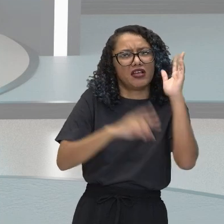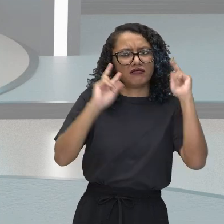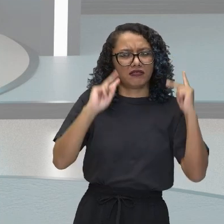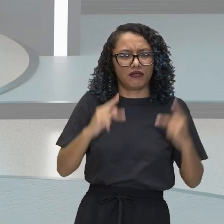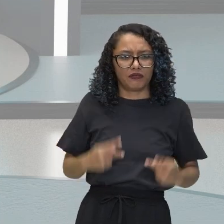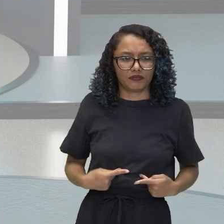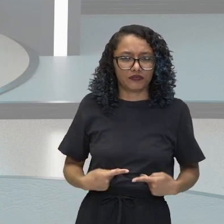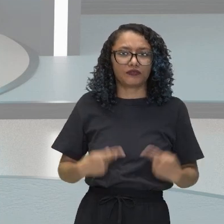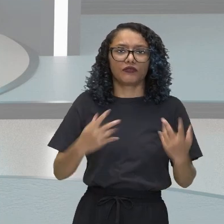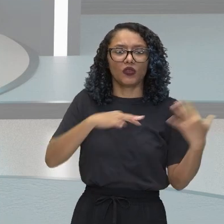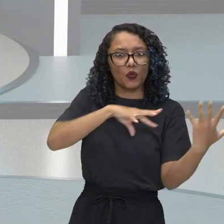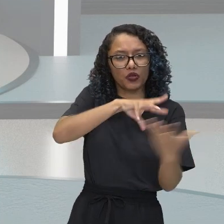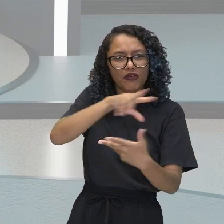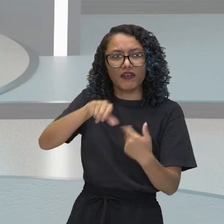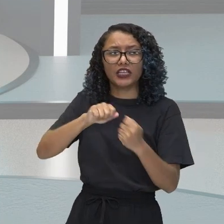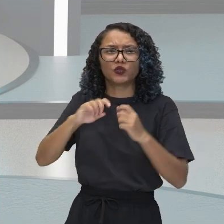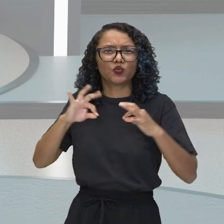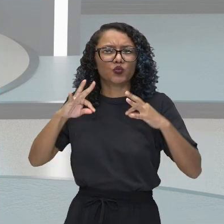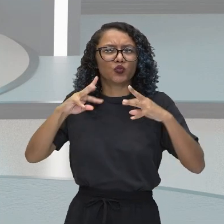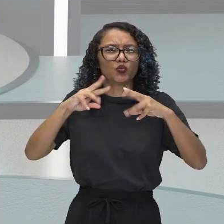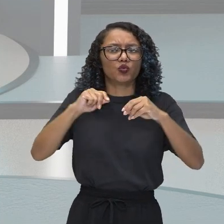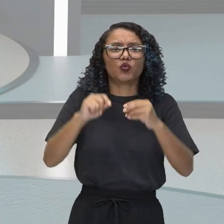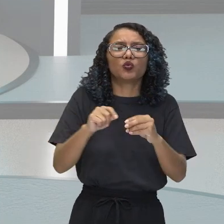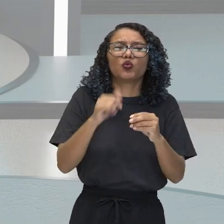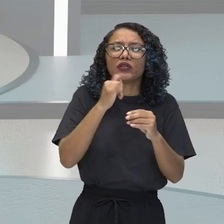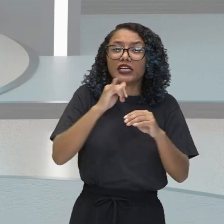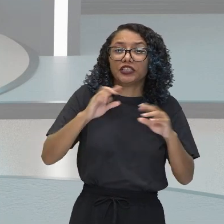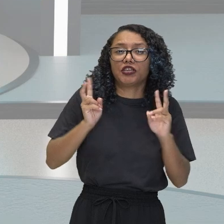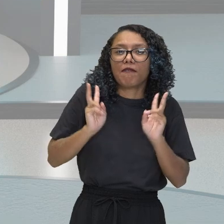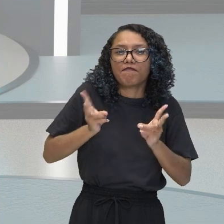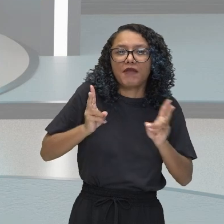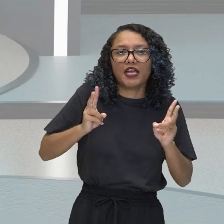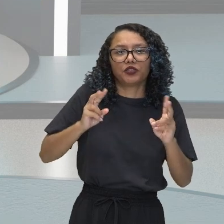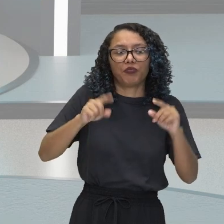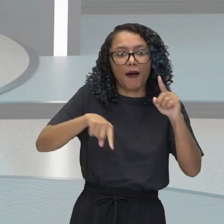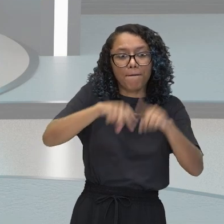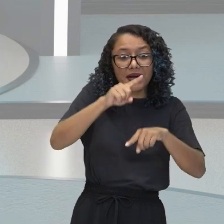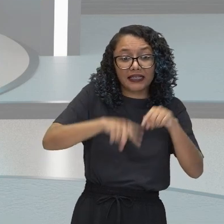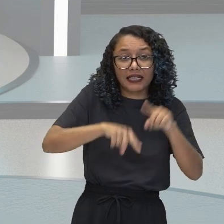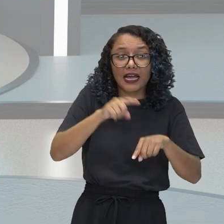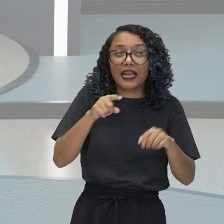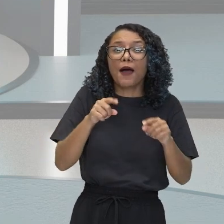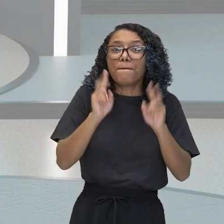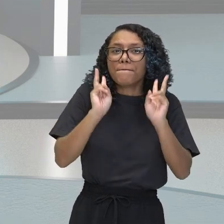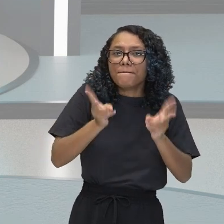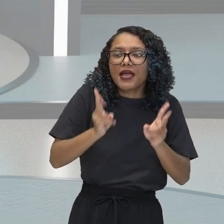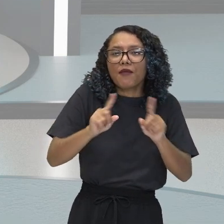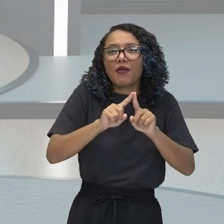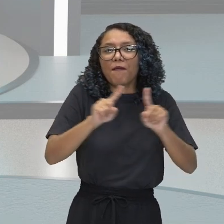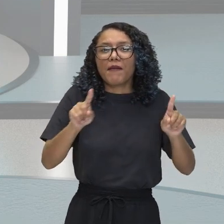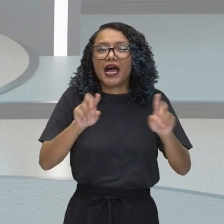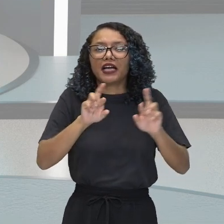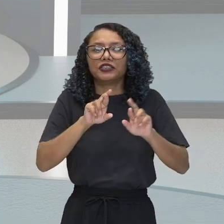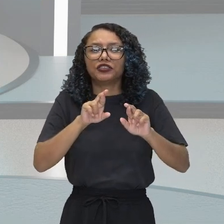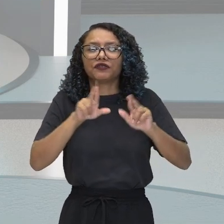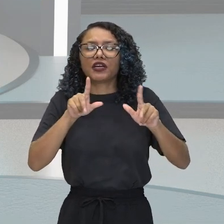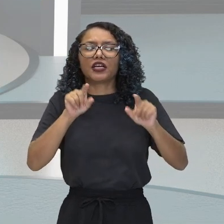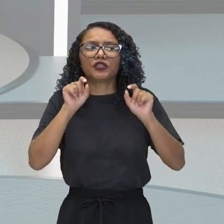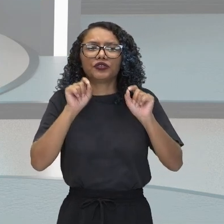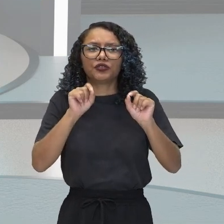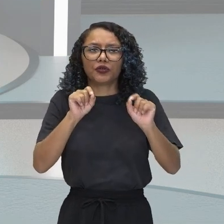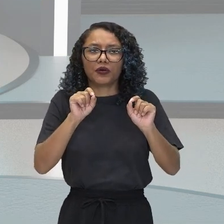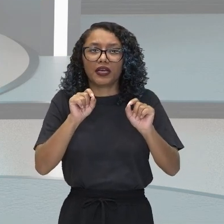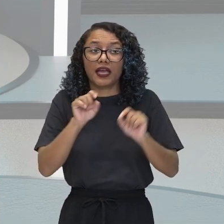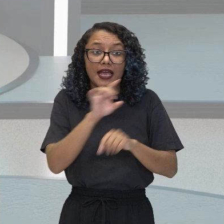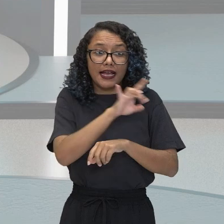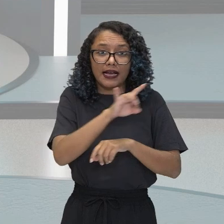faz parte de uma mesma energia, de uma matéria. A diferença é que cada matéria está